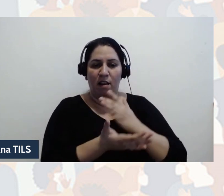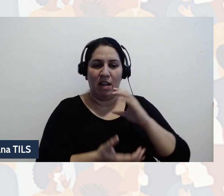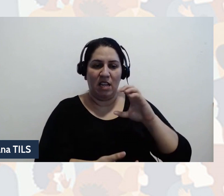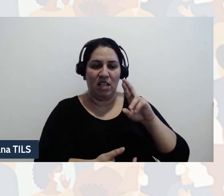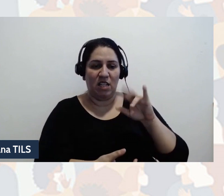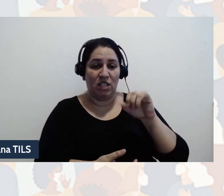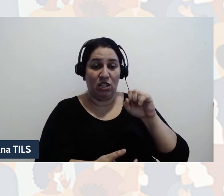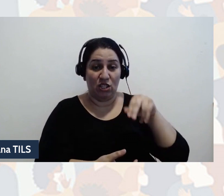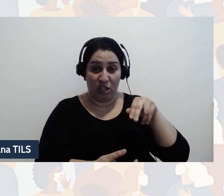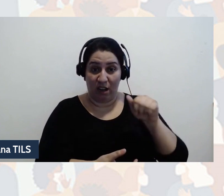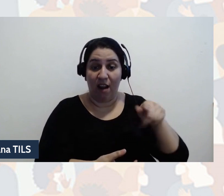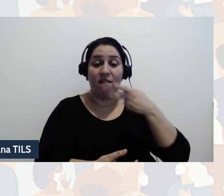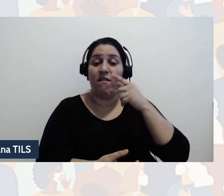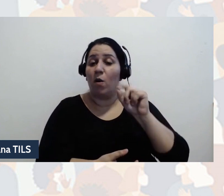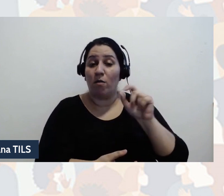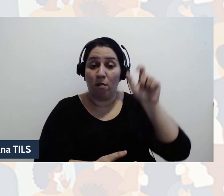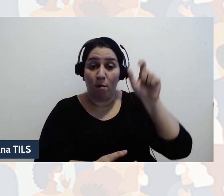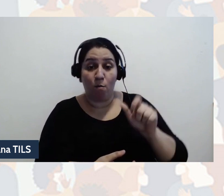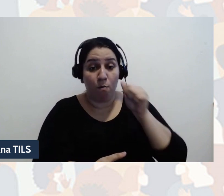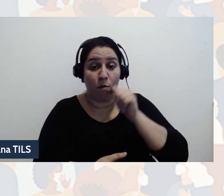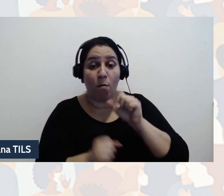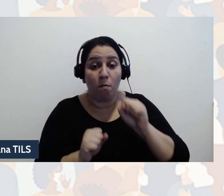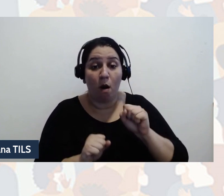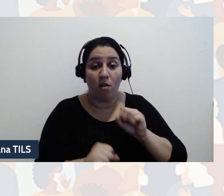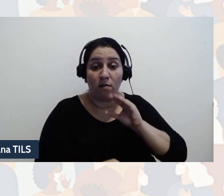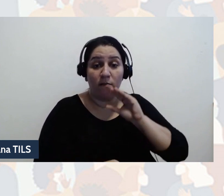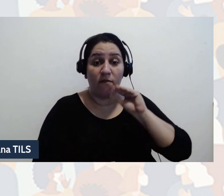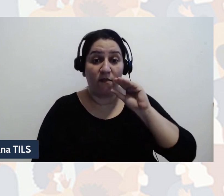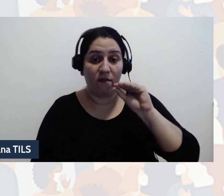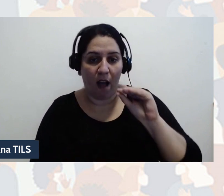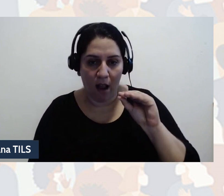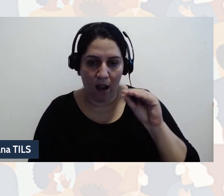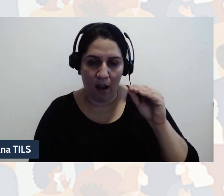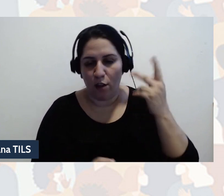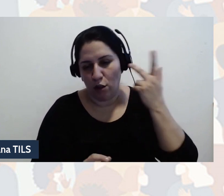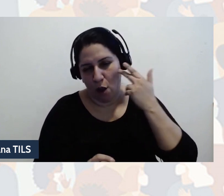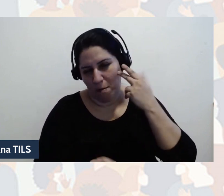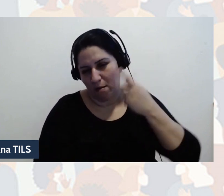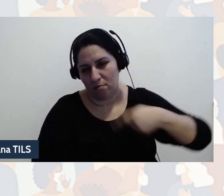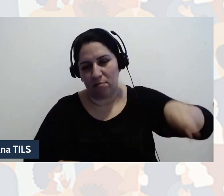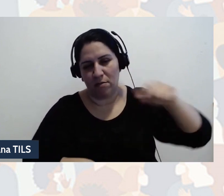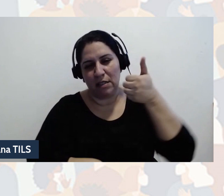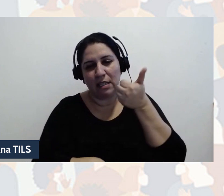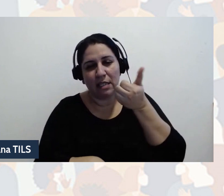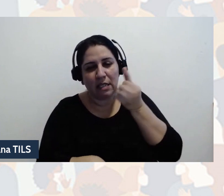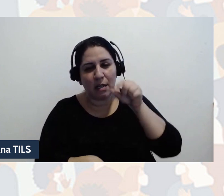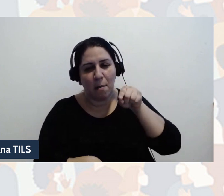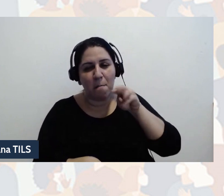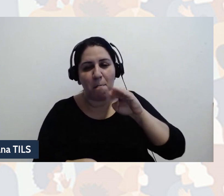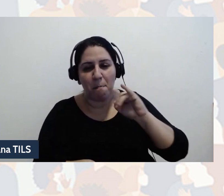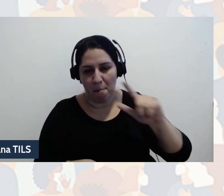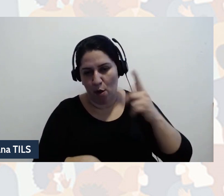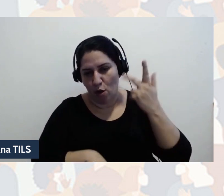dia. Normalmente, as pessoas falam 16 mil palavras diariamente, em média. Mas o governo fundamentalista cristão, outro